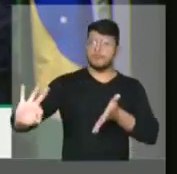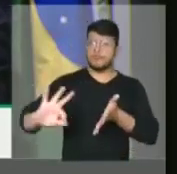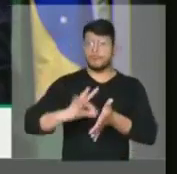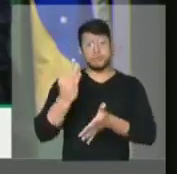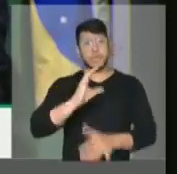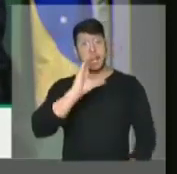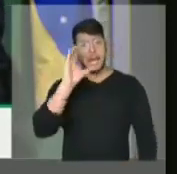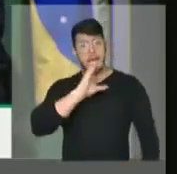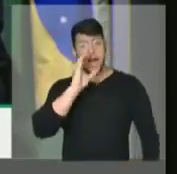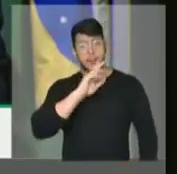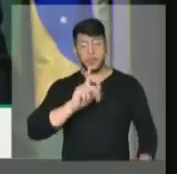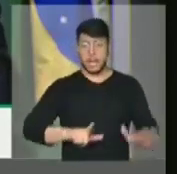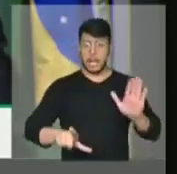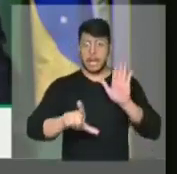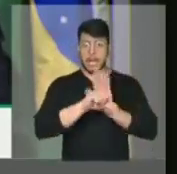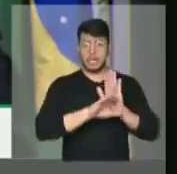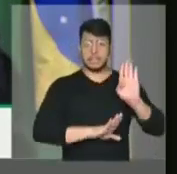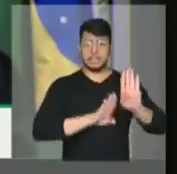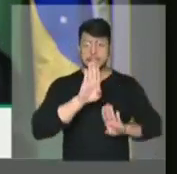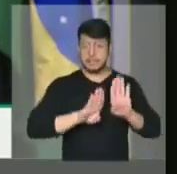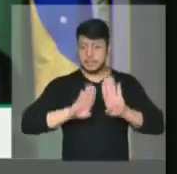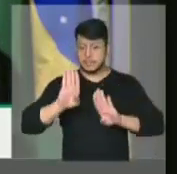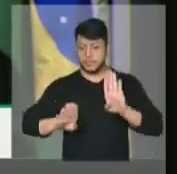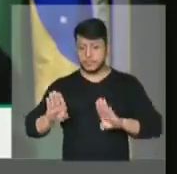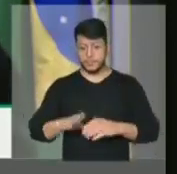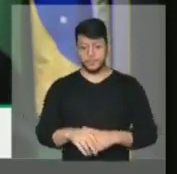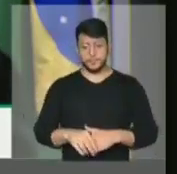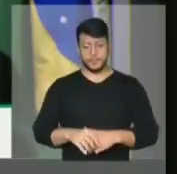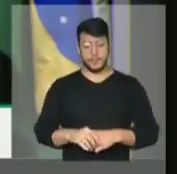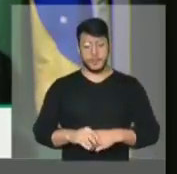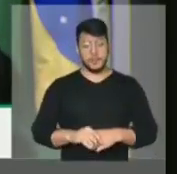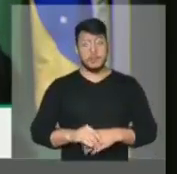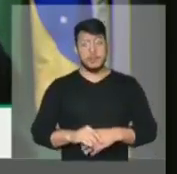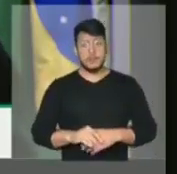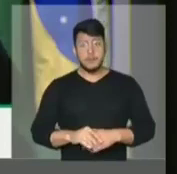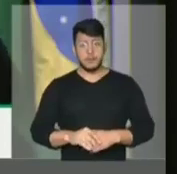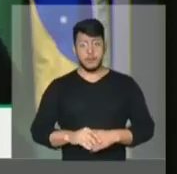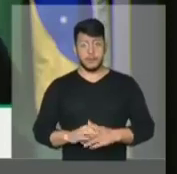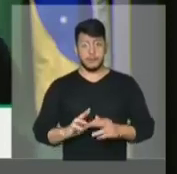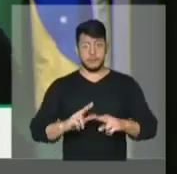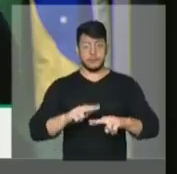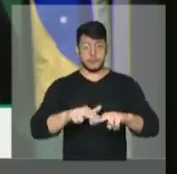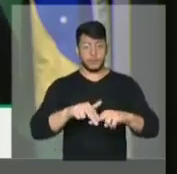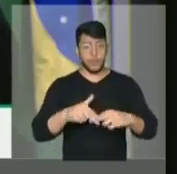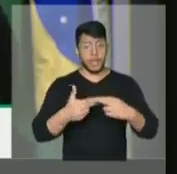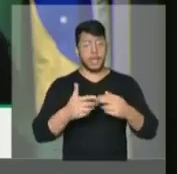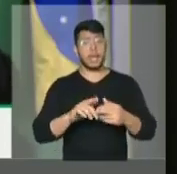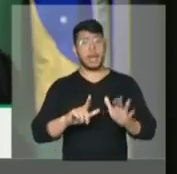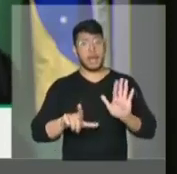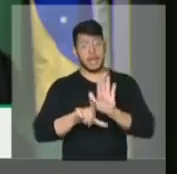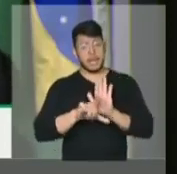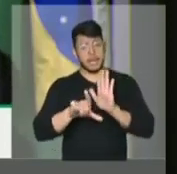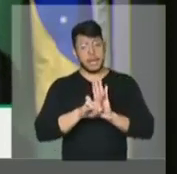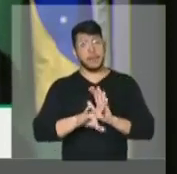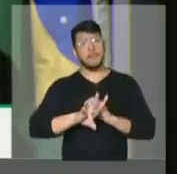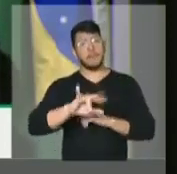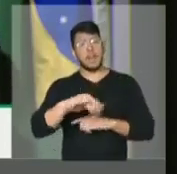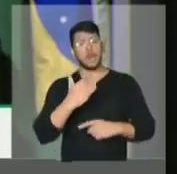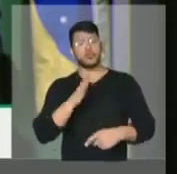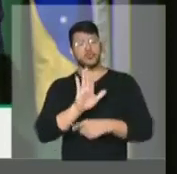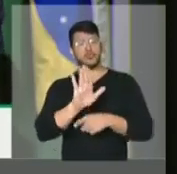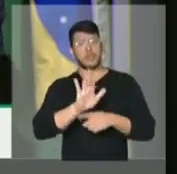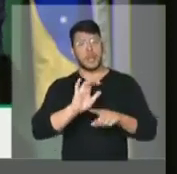da República a nova lei de licitações, que certamente vai diminuir em muito